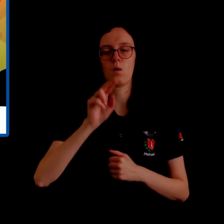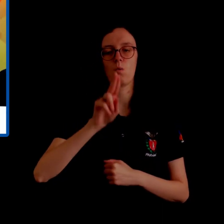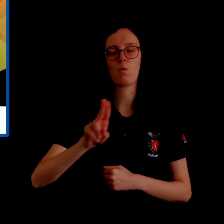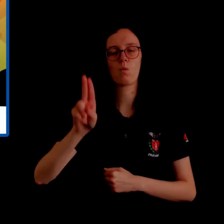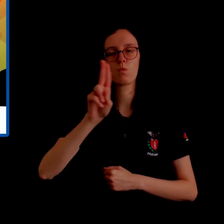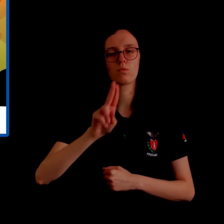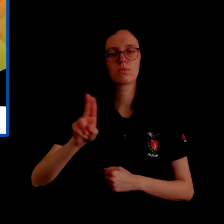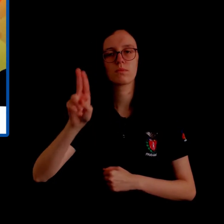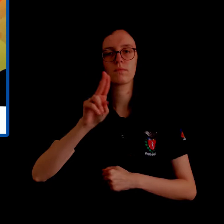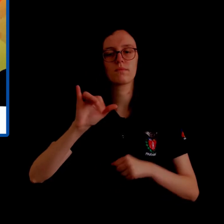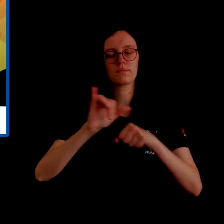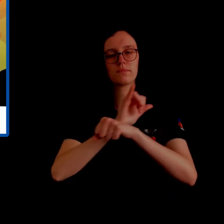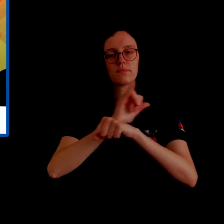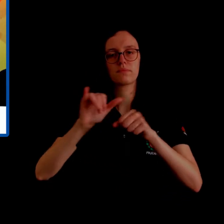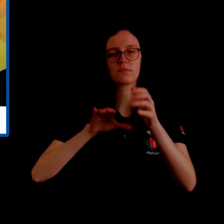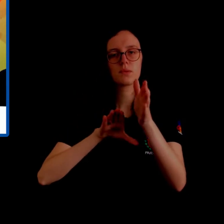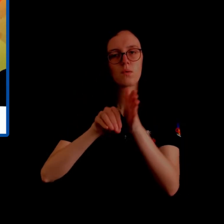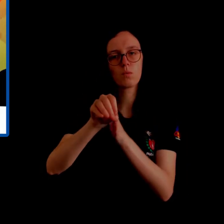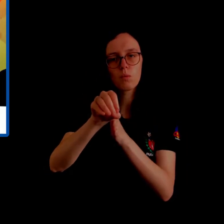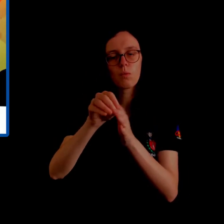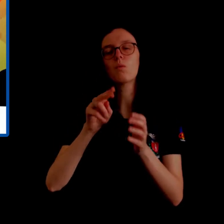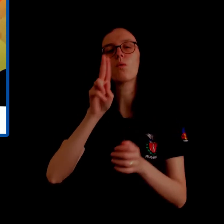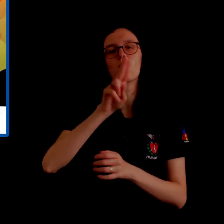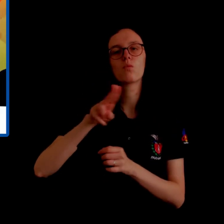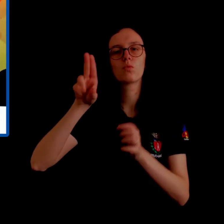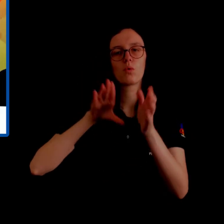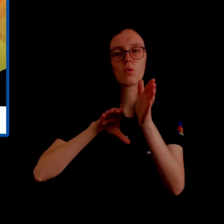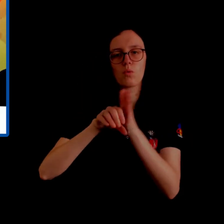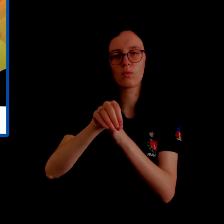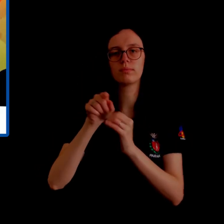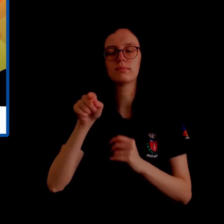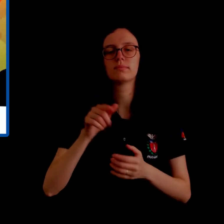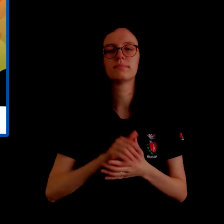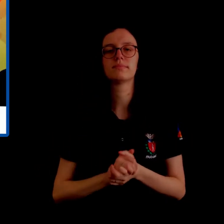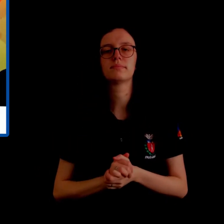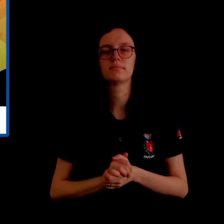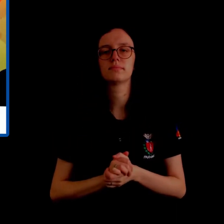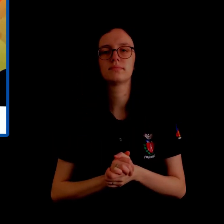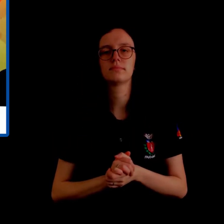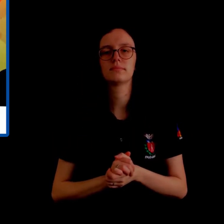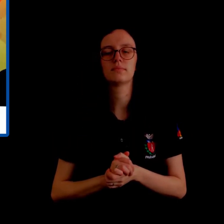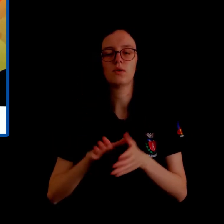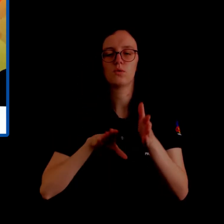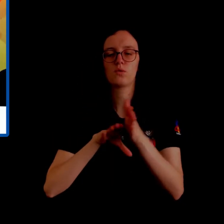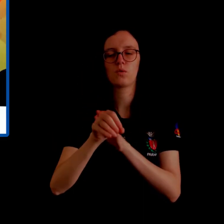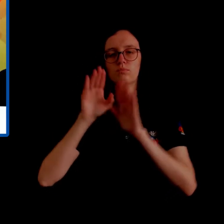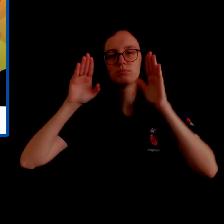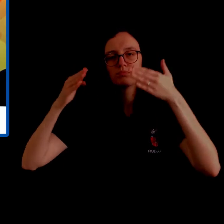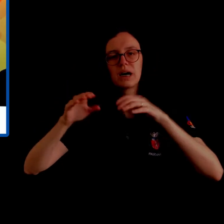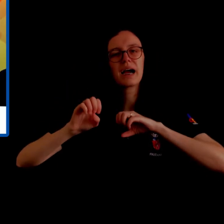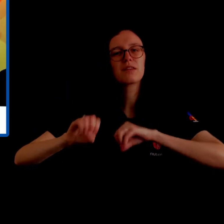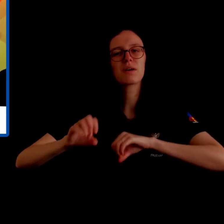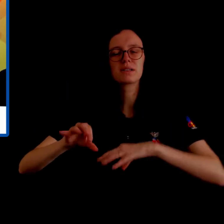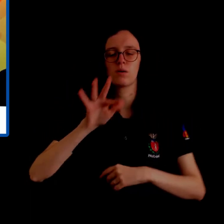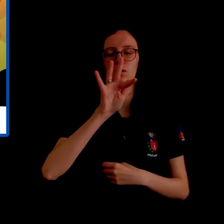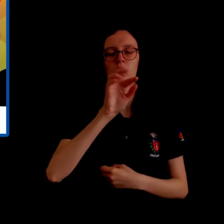utilizar a ferramenta Google, de utilizar o Google for Education, eu já trabalhei inclusive na